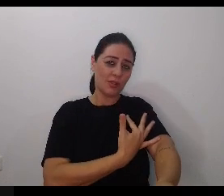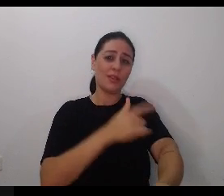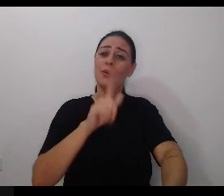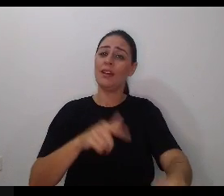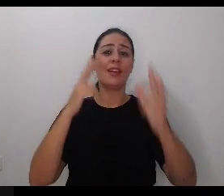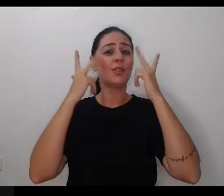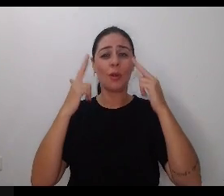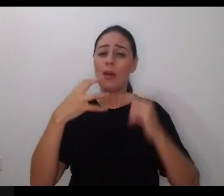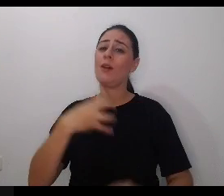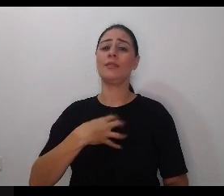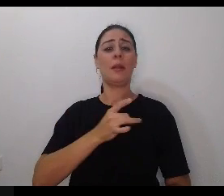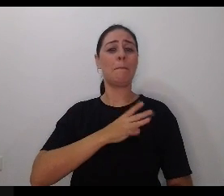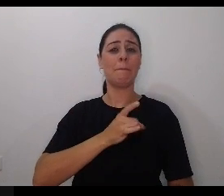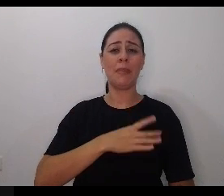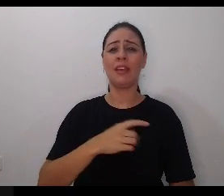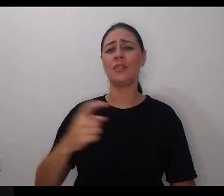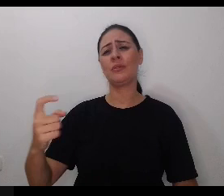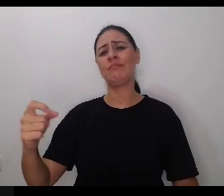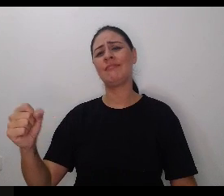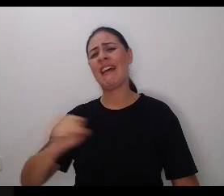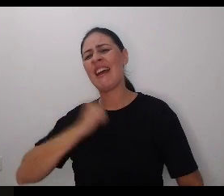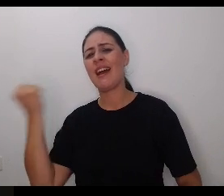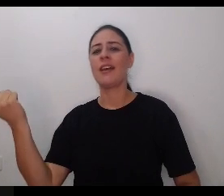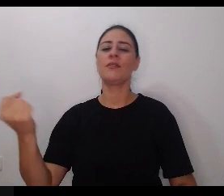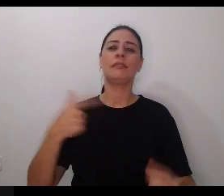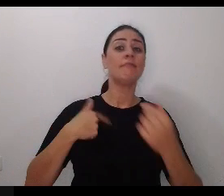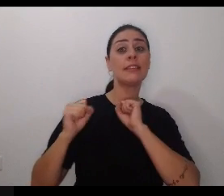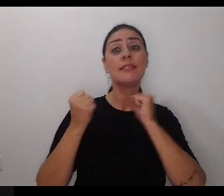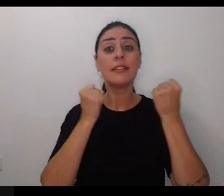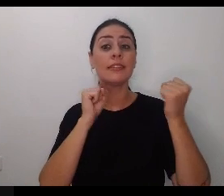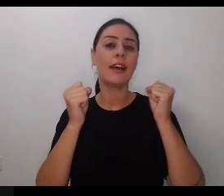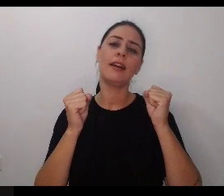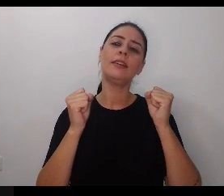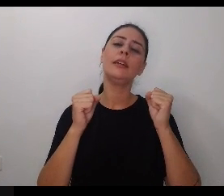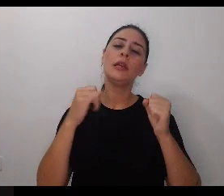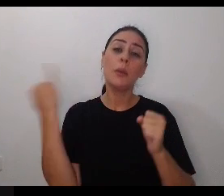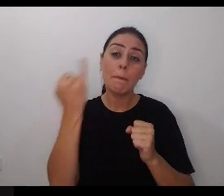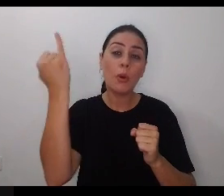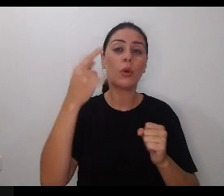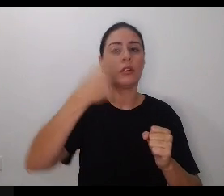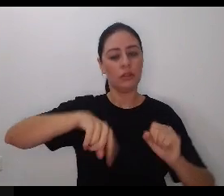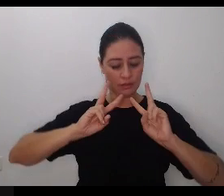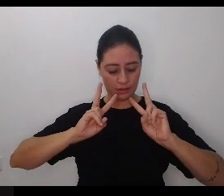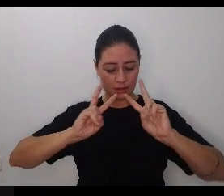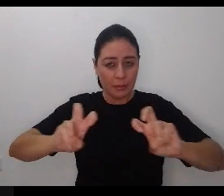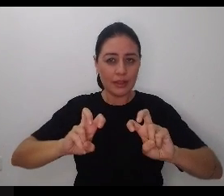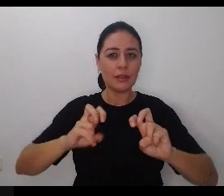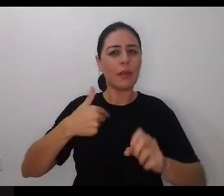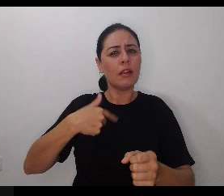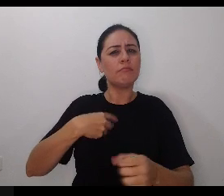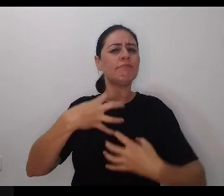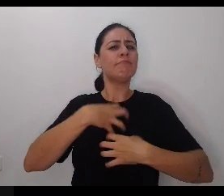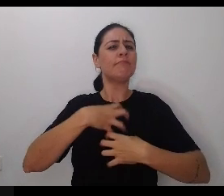essas emoções, que elas fazem parte, né? A gente sente medo, raiva, ansiedade, faz parte da vida. E é importante a gente